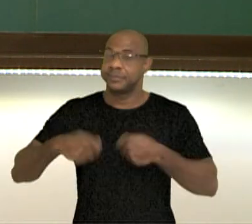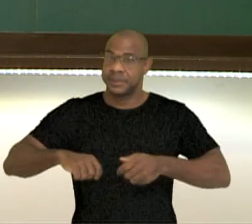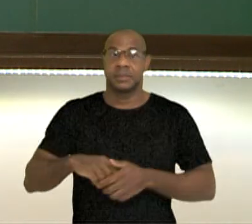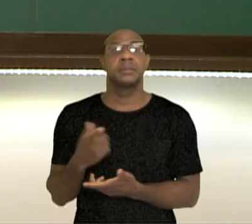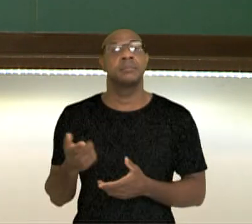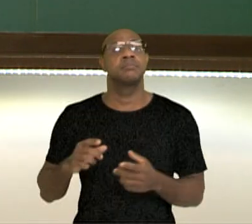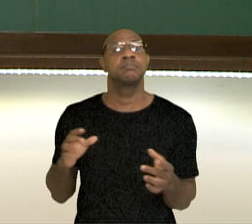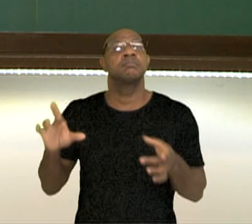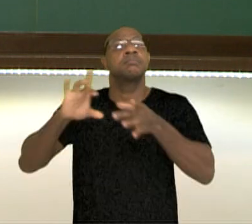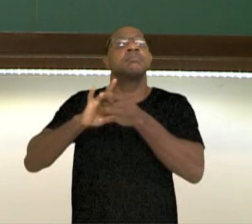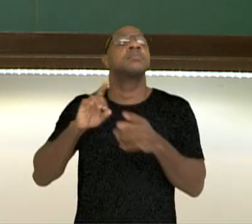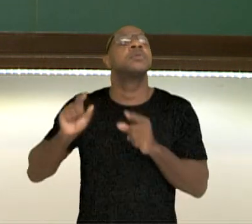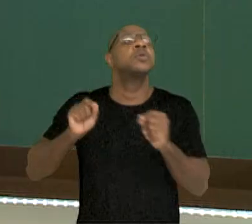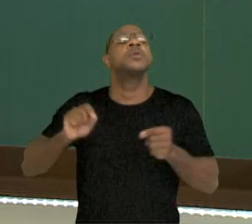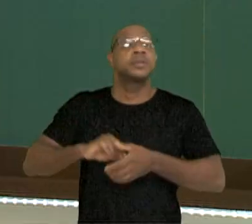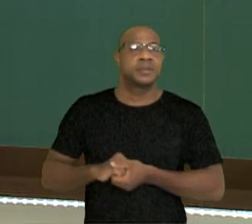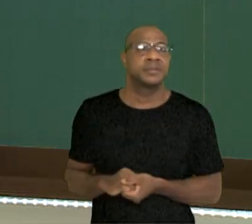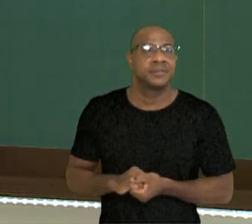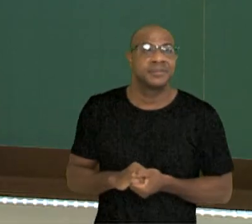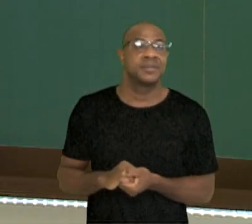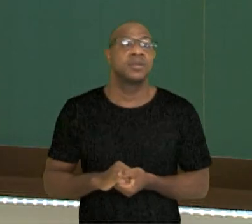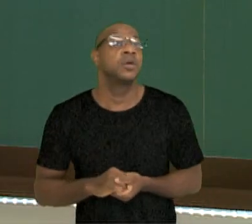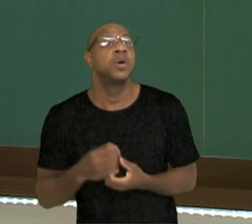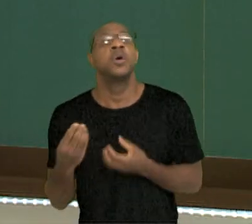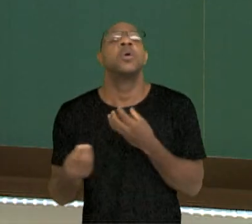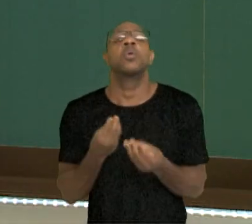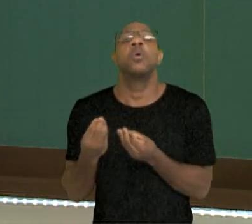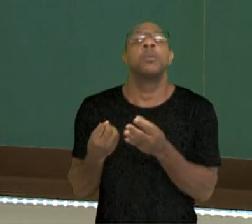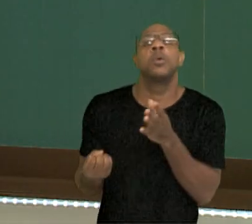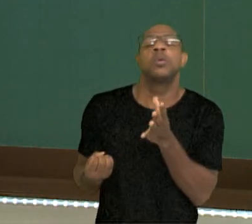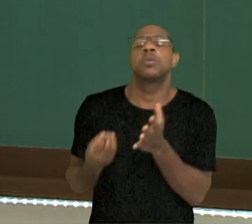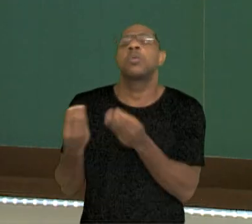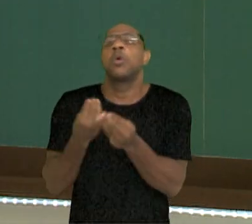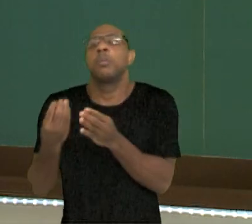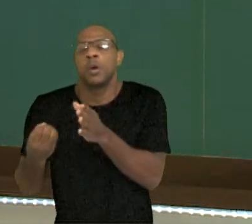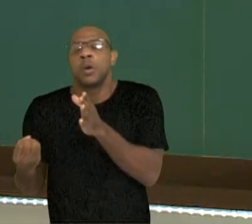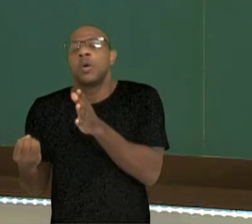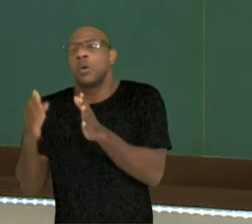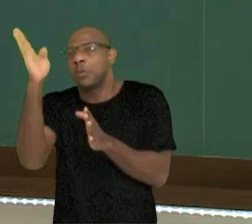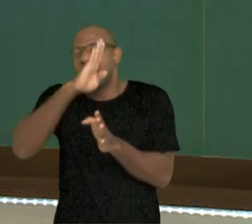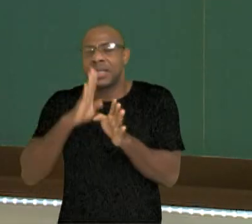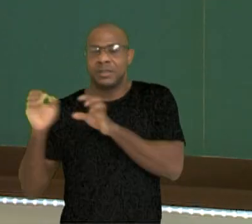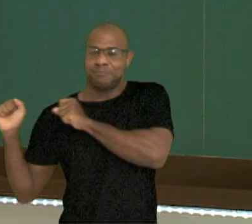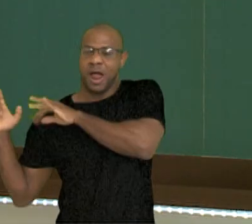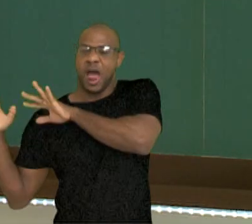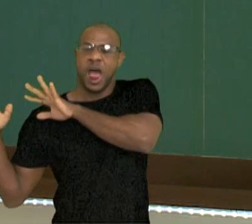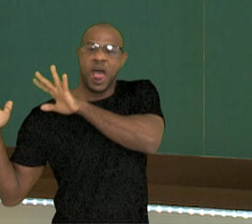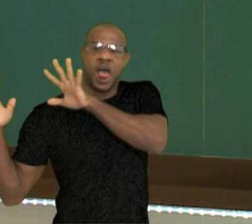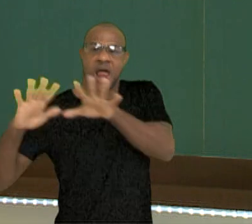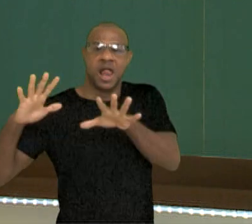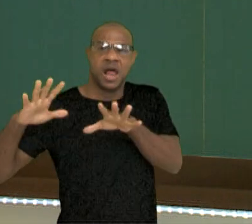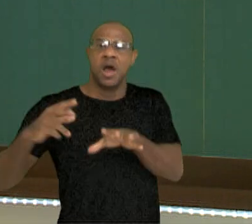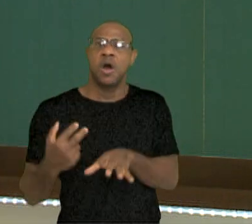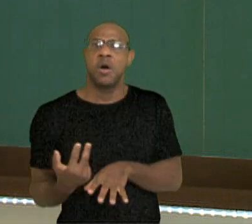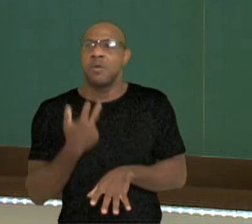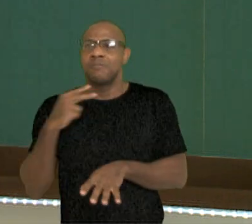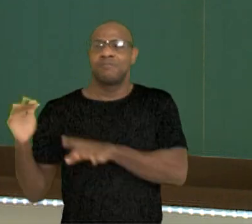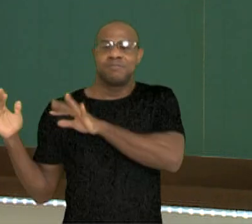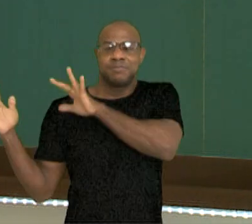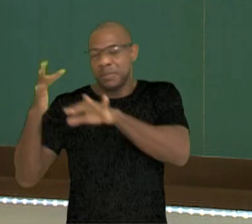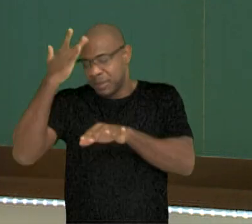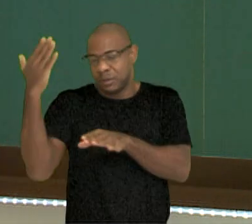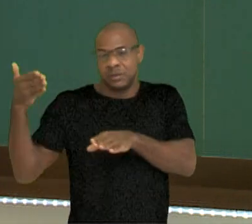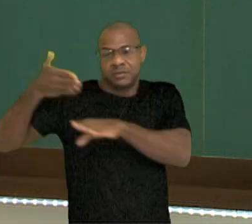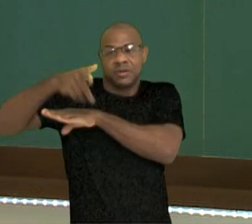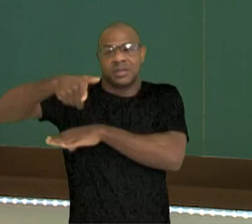ver com a forma como o Brasil foi ocupado pelo litoral, gerou consequências nessa área,